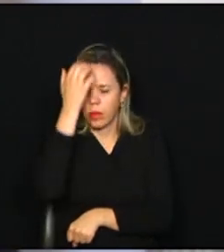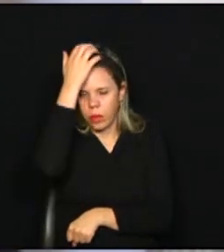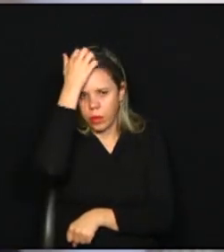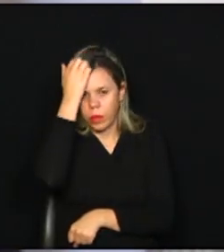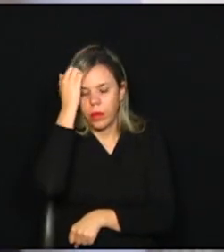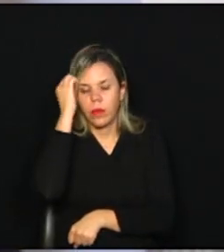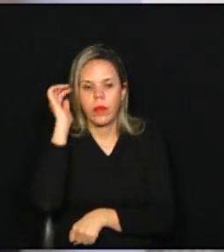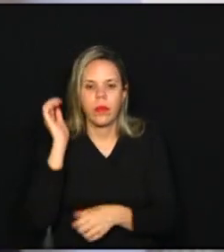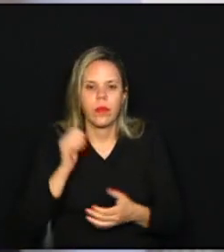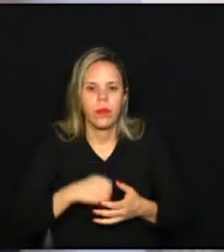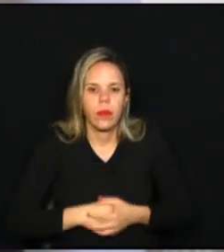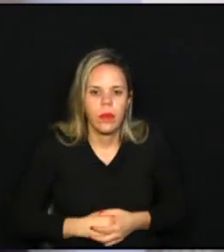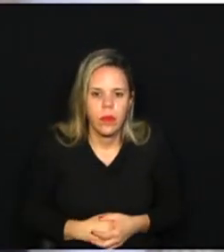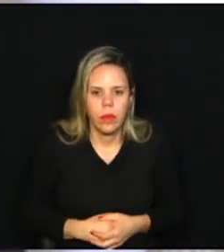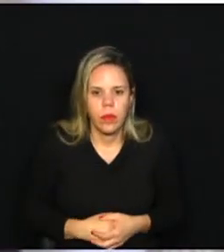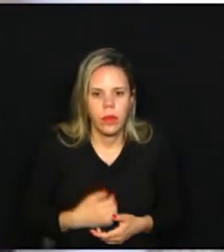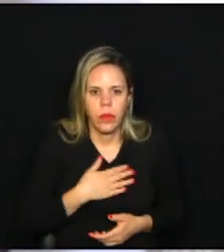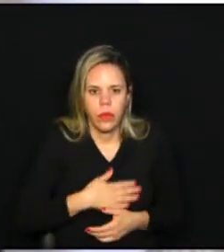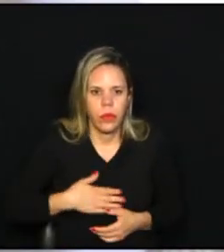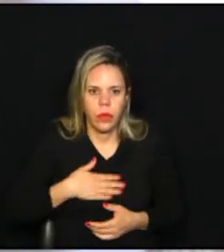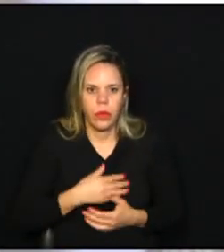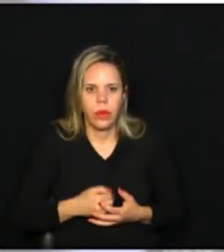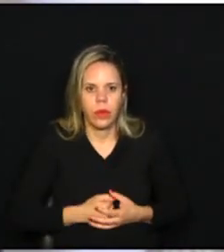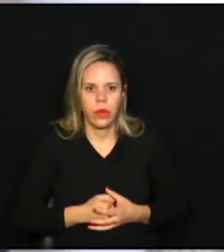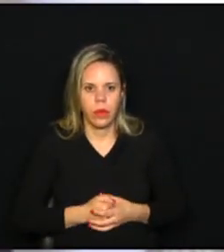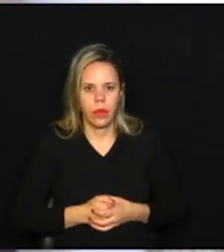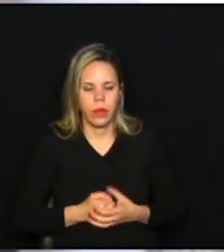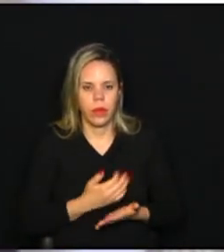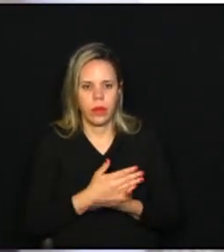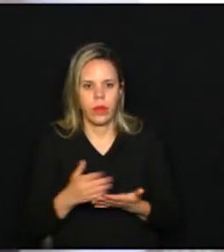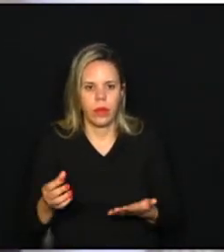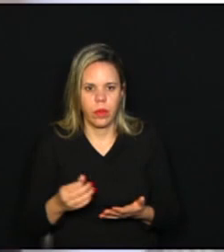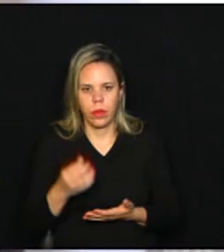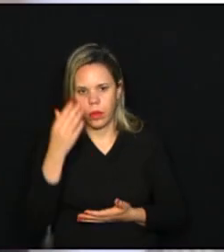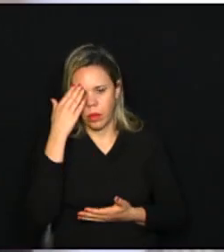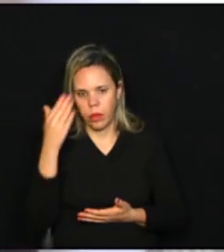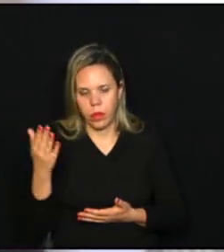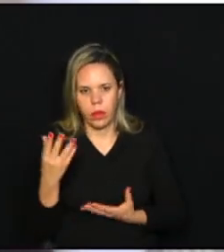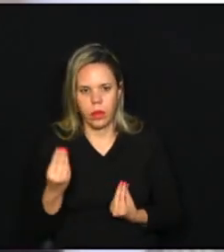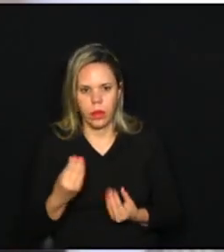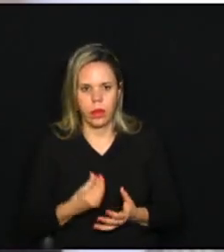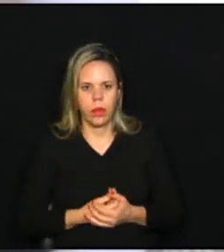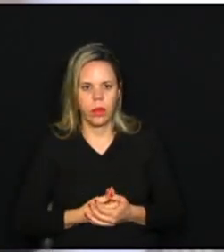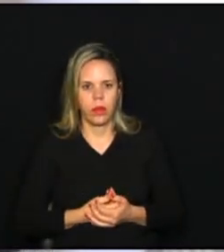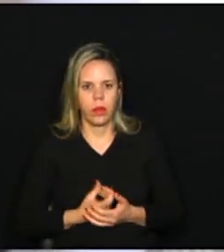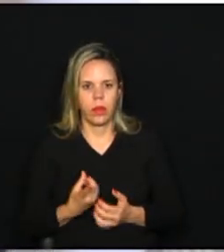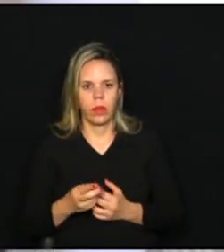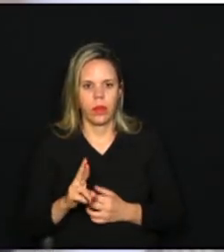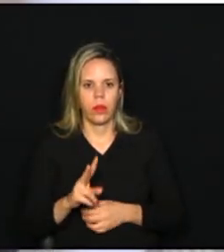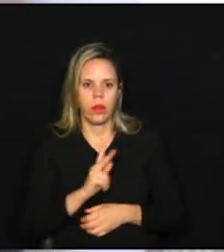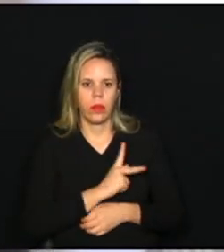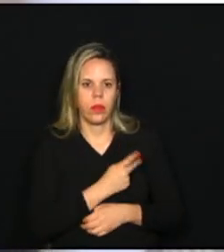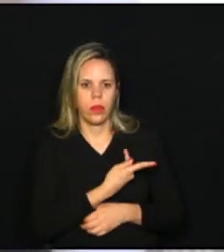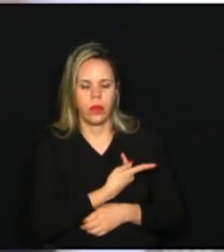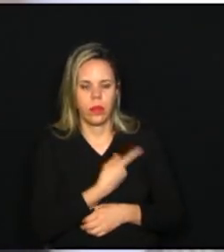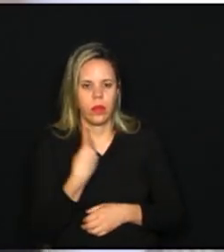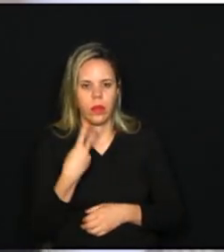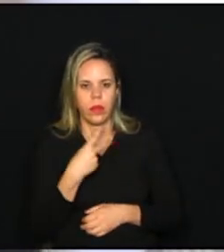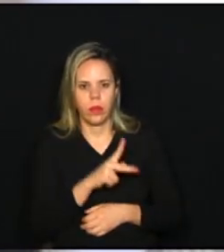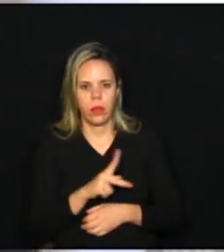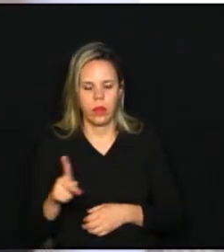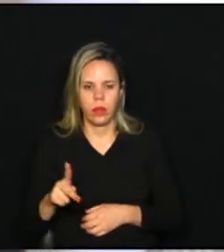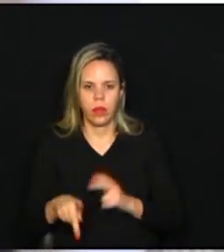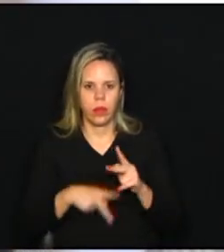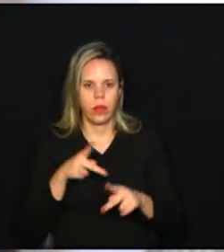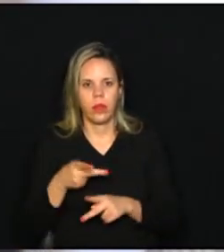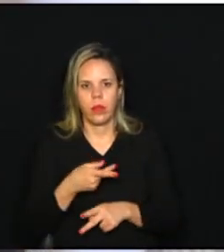mas gostaria de iniciar agradecendo muito, Dr. Paulo Haddad, presidente, a todos e